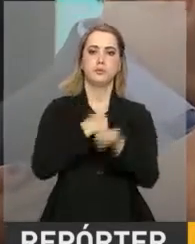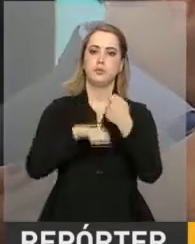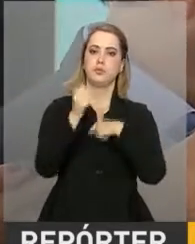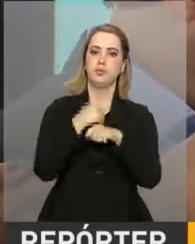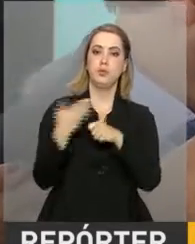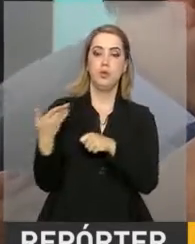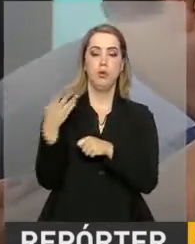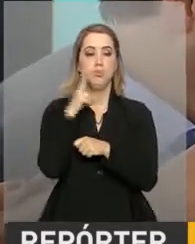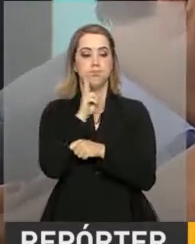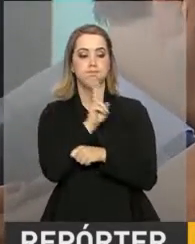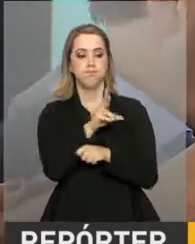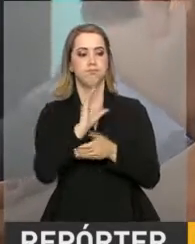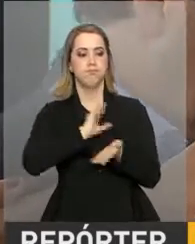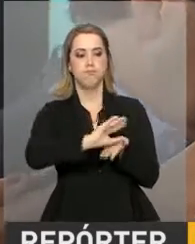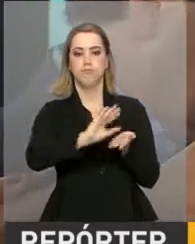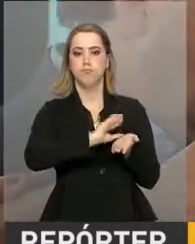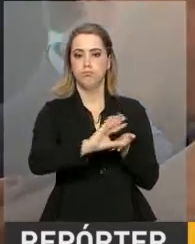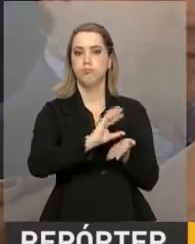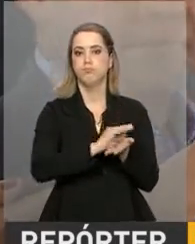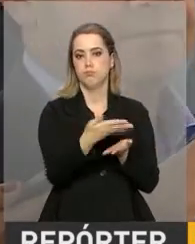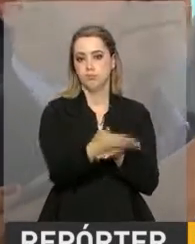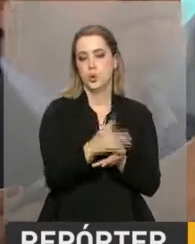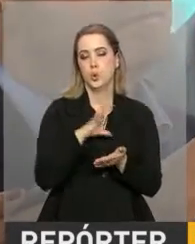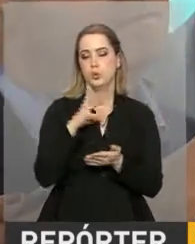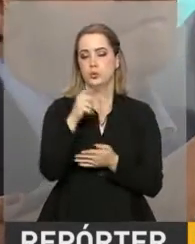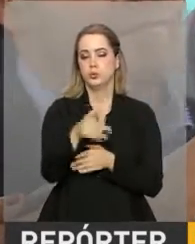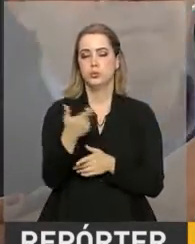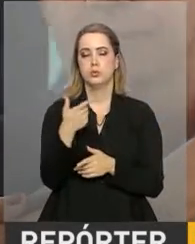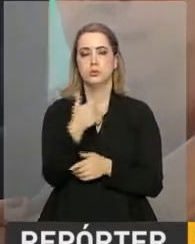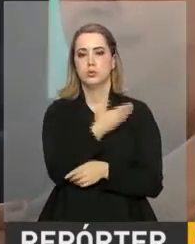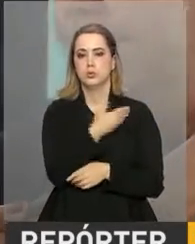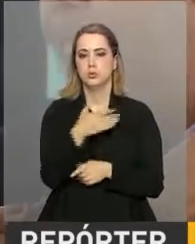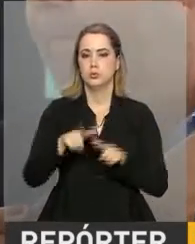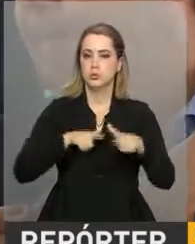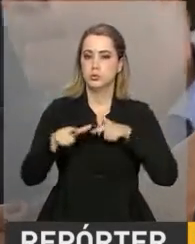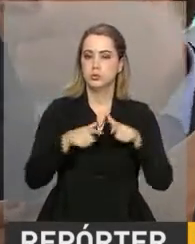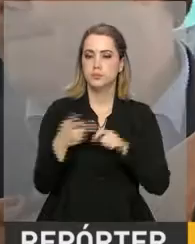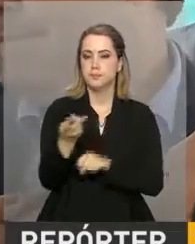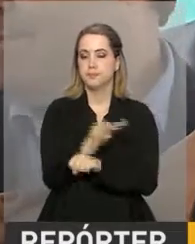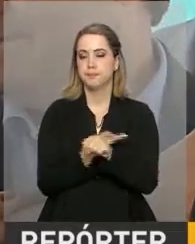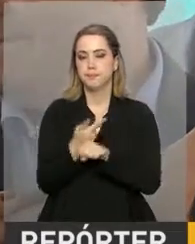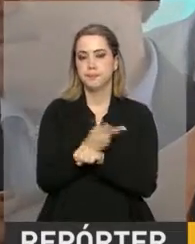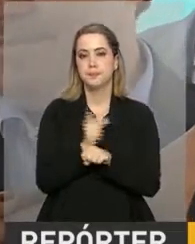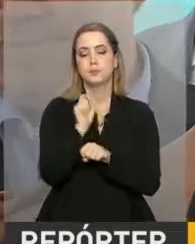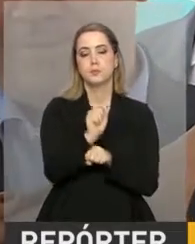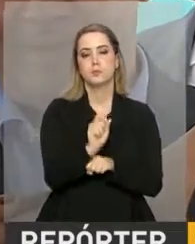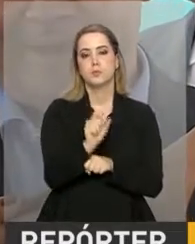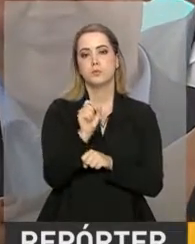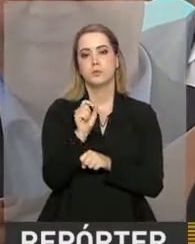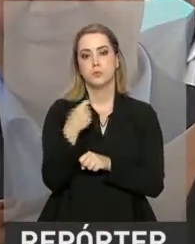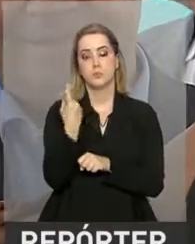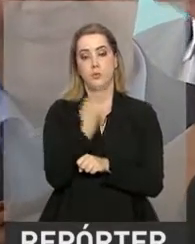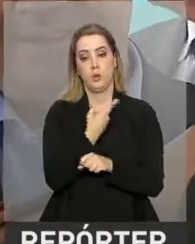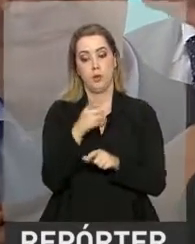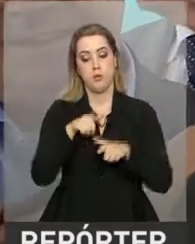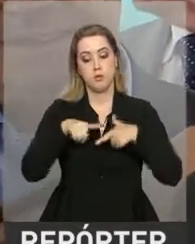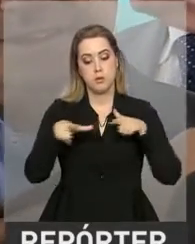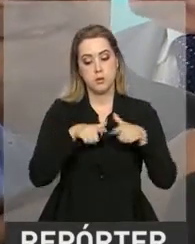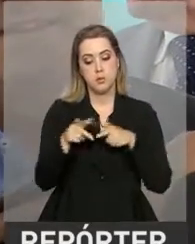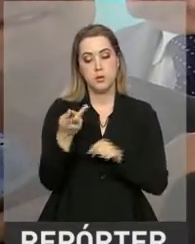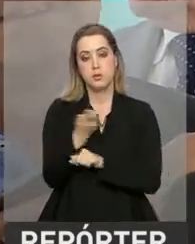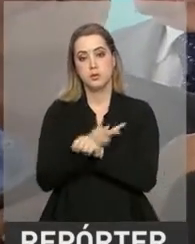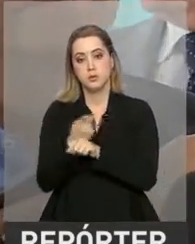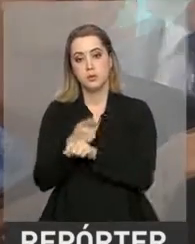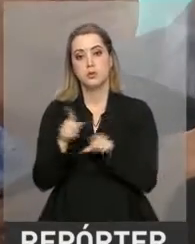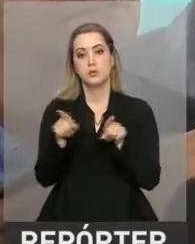vir investimentos. Então, todo esse trabalho que vai ser feito, ele busca exatamente o que os trabalhadores precisam e